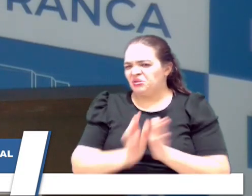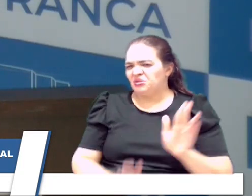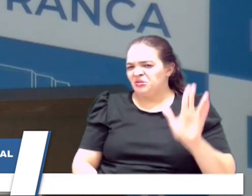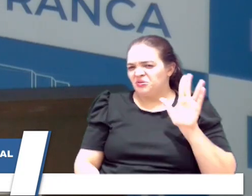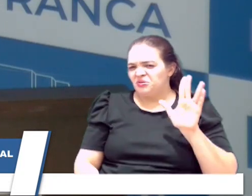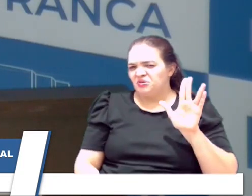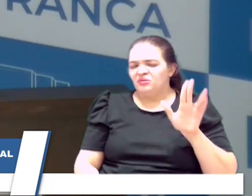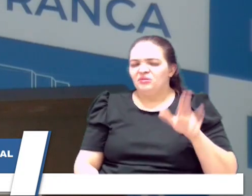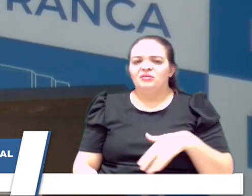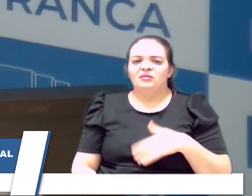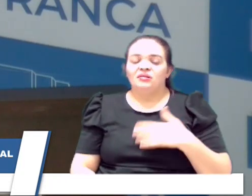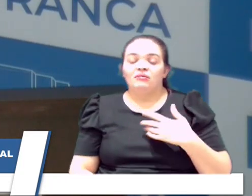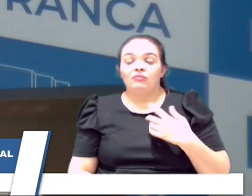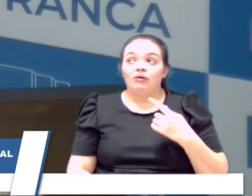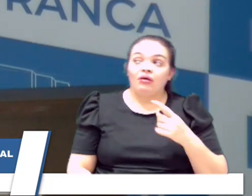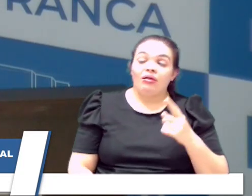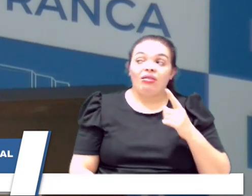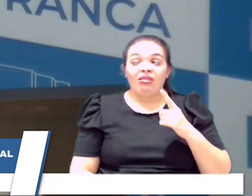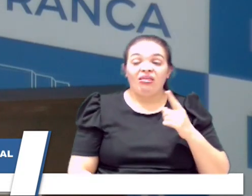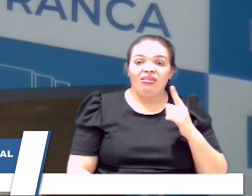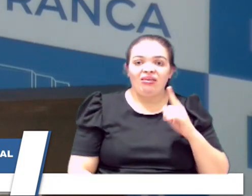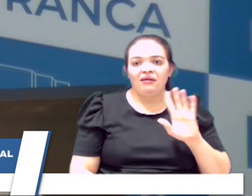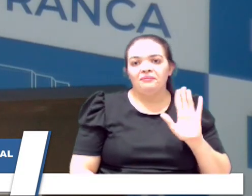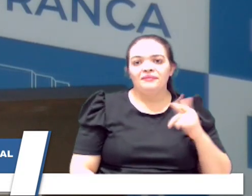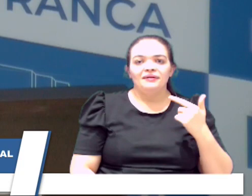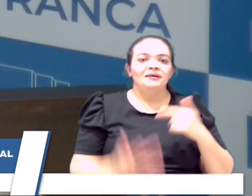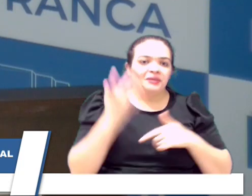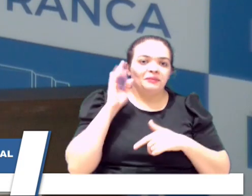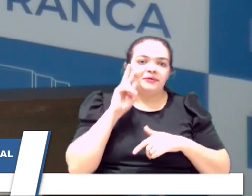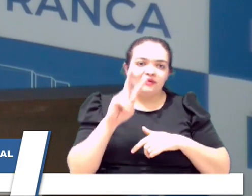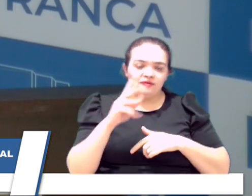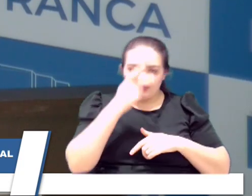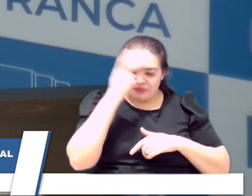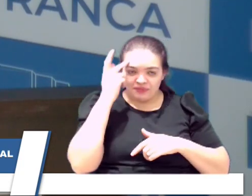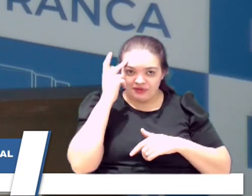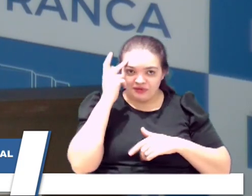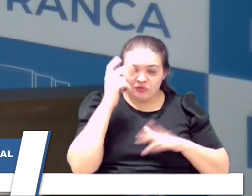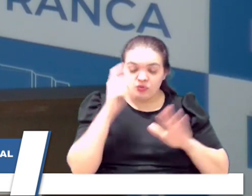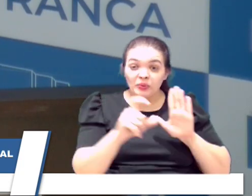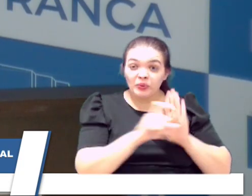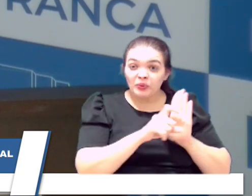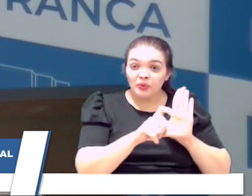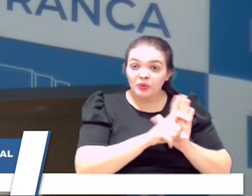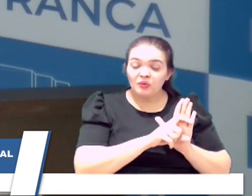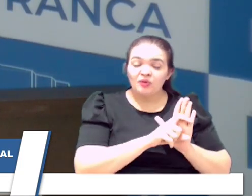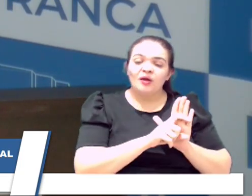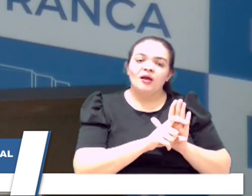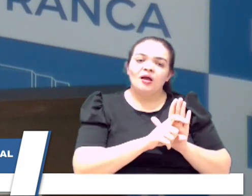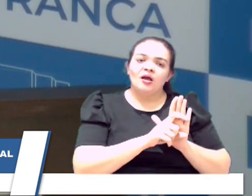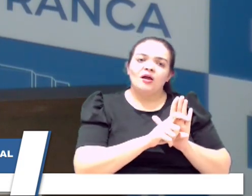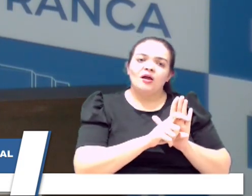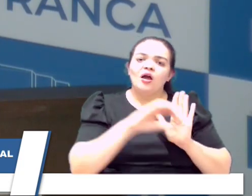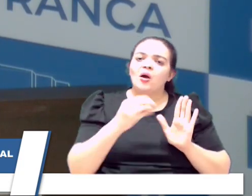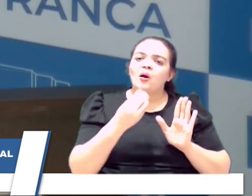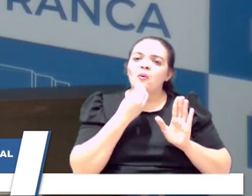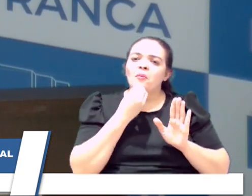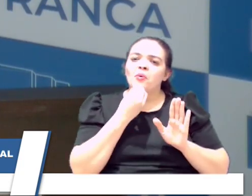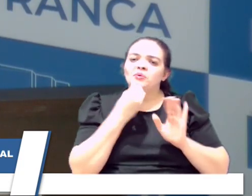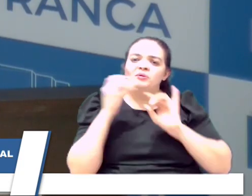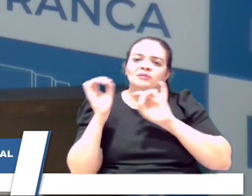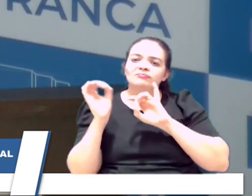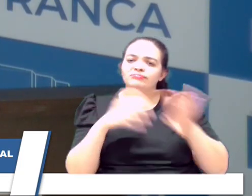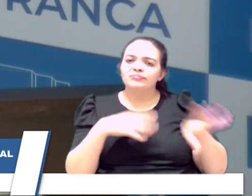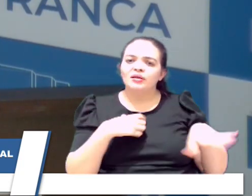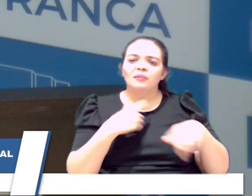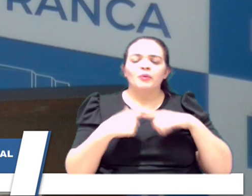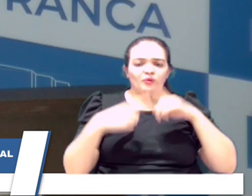de ficar noiado, entendeu? Porque eu já vi muita gente ir para o mundo das drogas, tipo, jogar toda oportunidade que eu não tive por ser